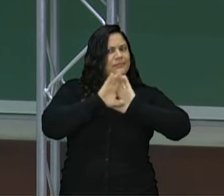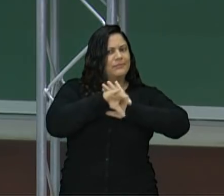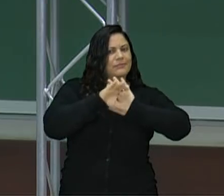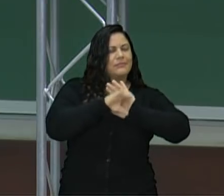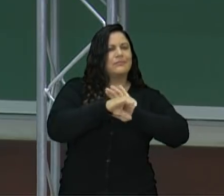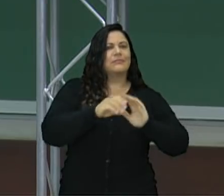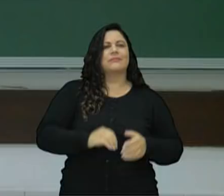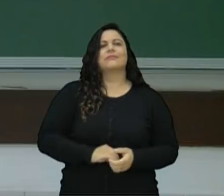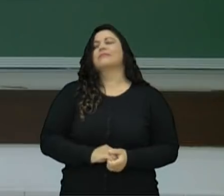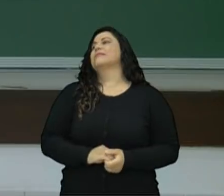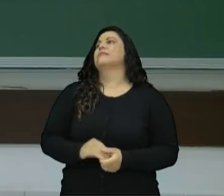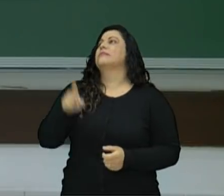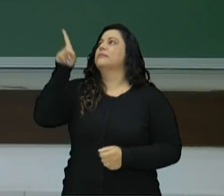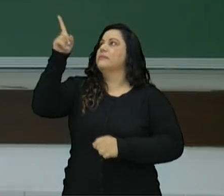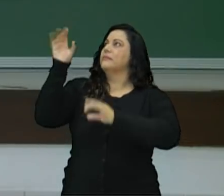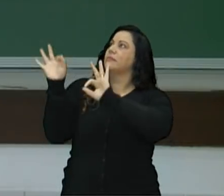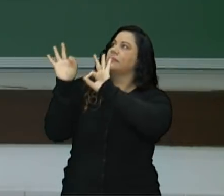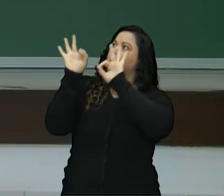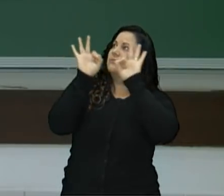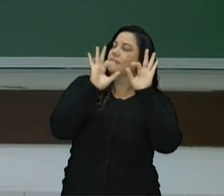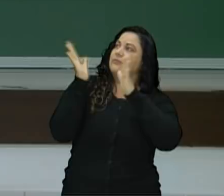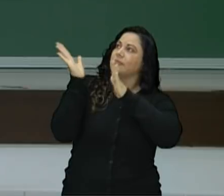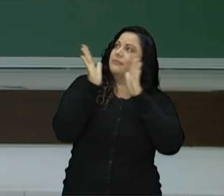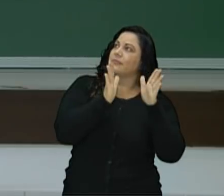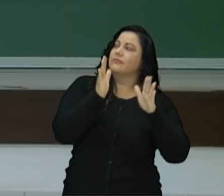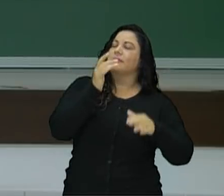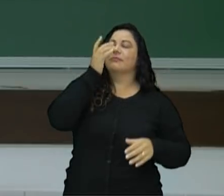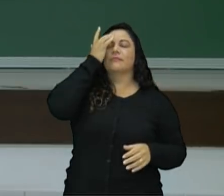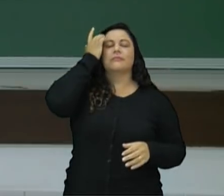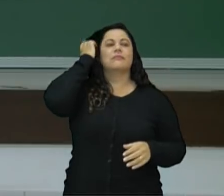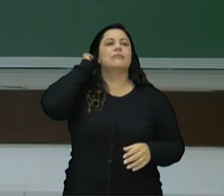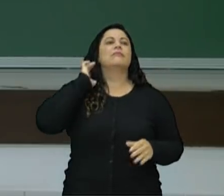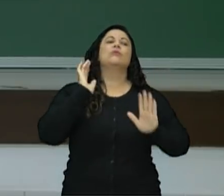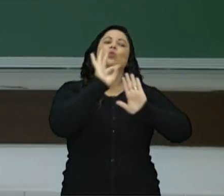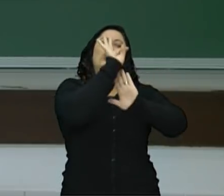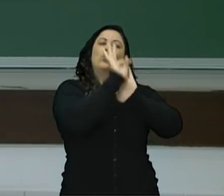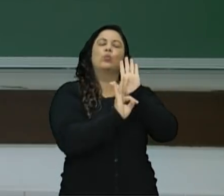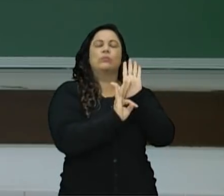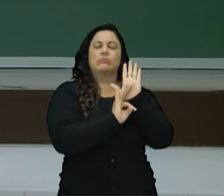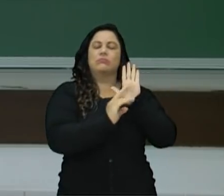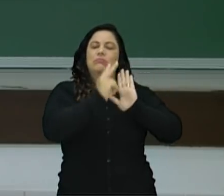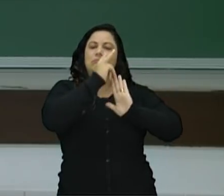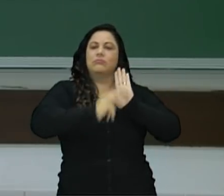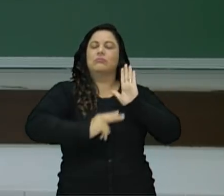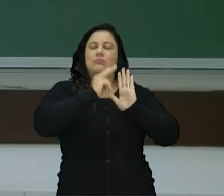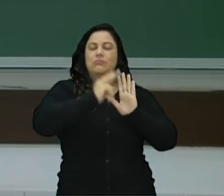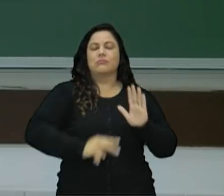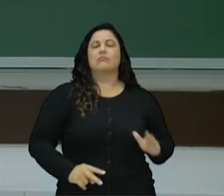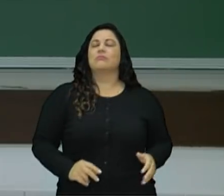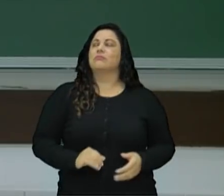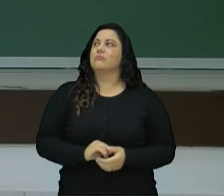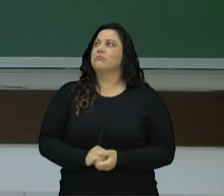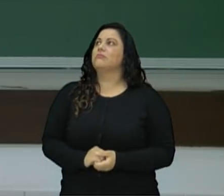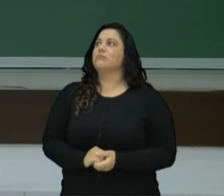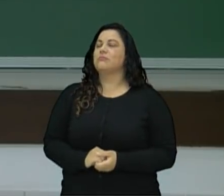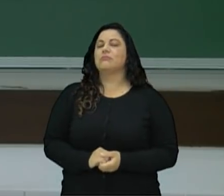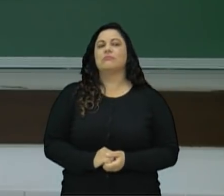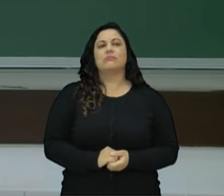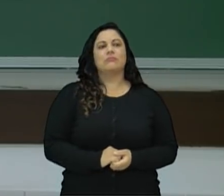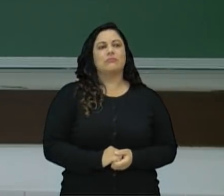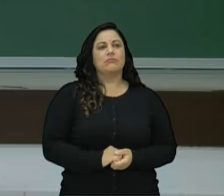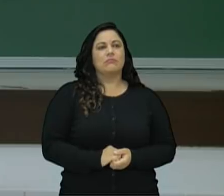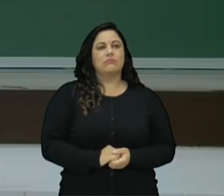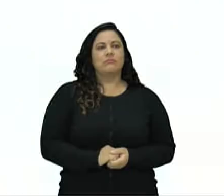para vocês uma imagem e um texto para a gente analisar, certo? Vamos ler? Então, o texto diz